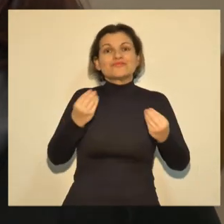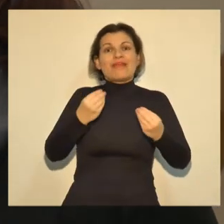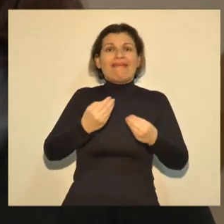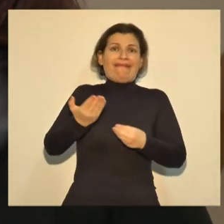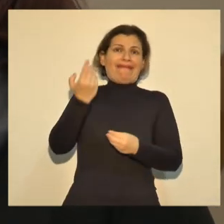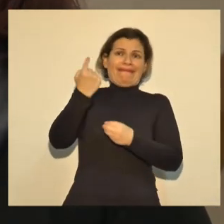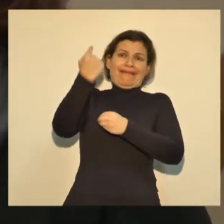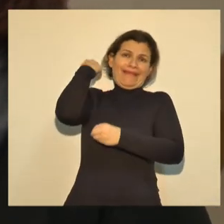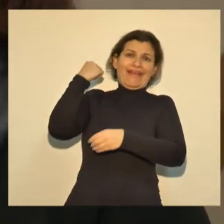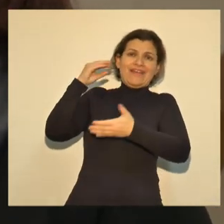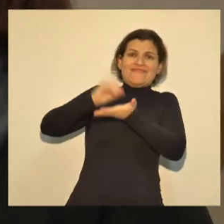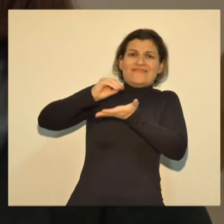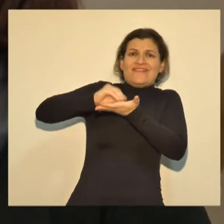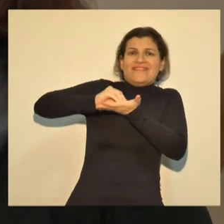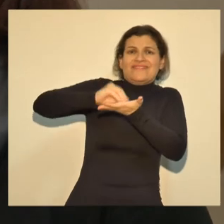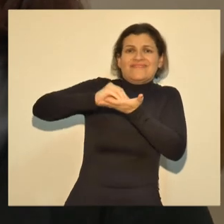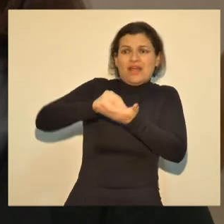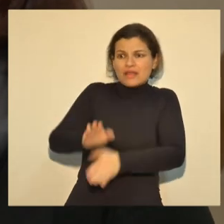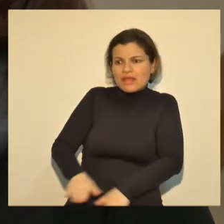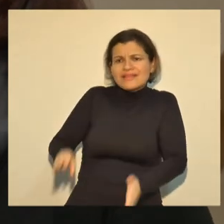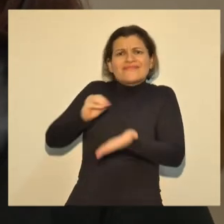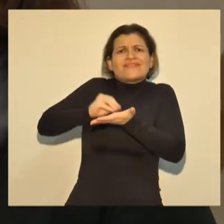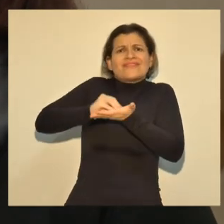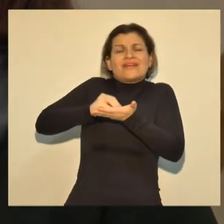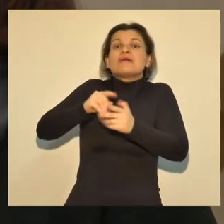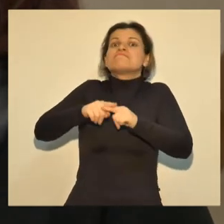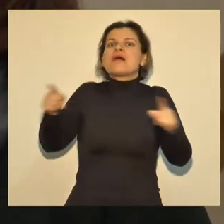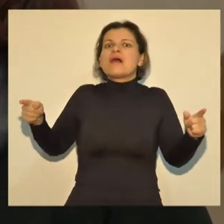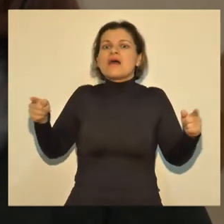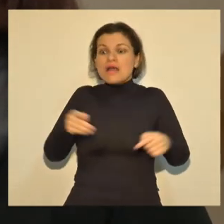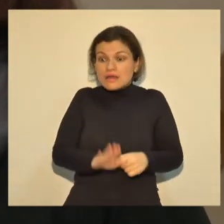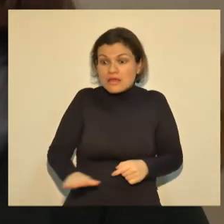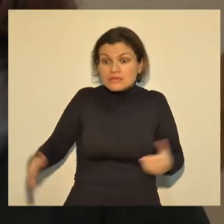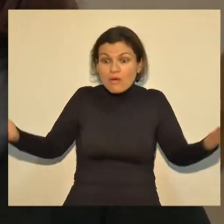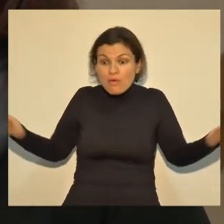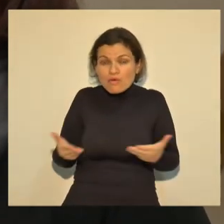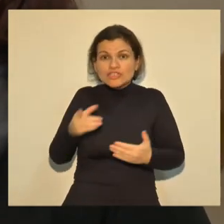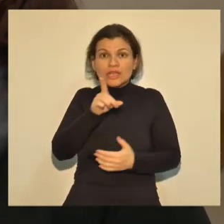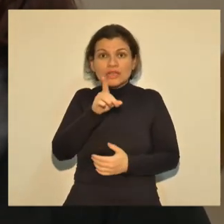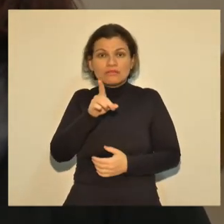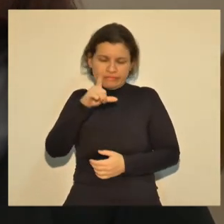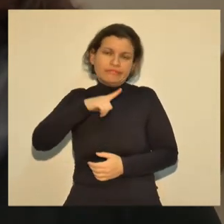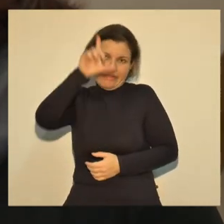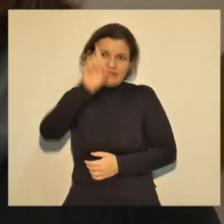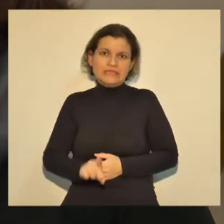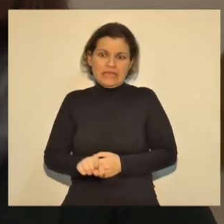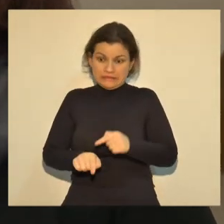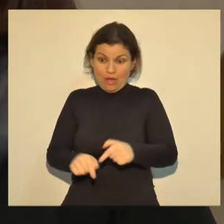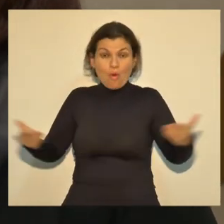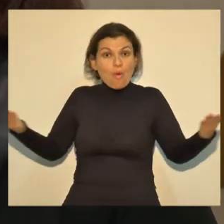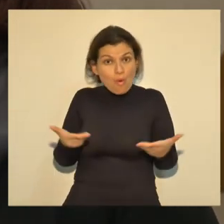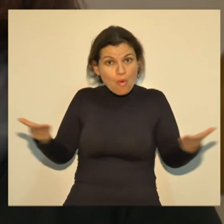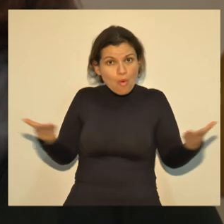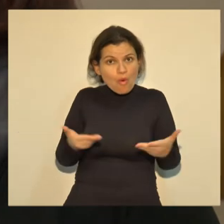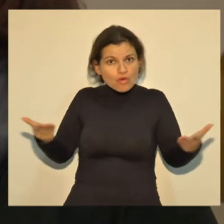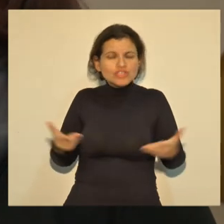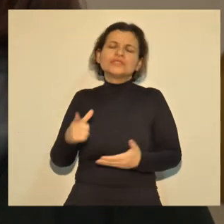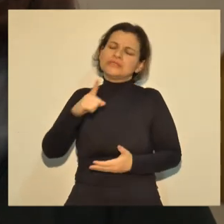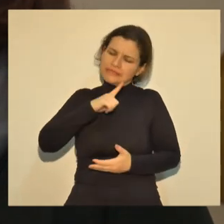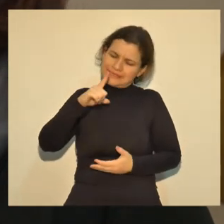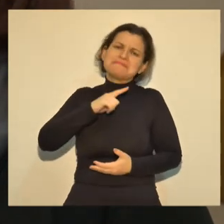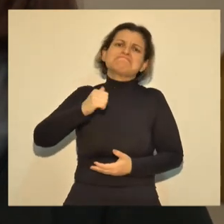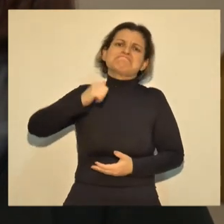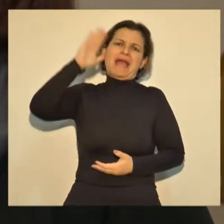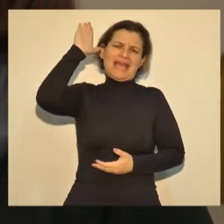ele faltou na época quando ele era criança. Mas a criança com deficiência, ela